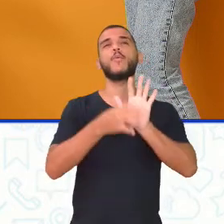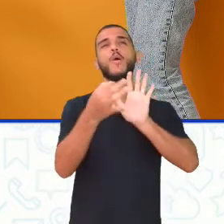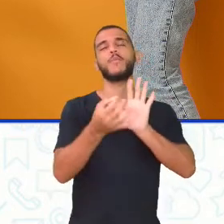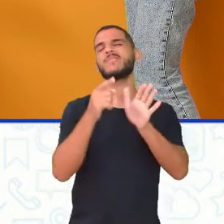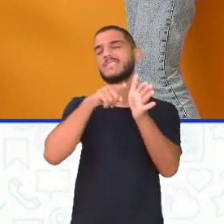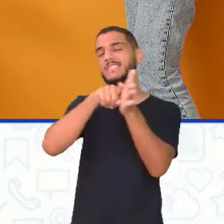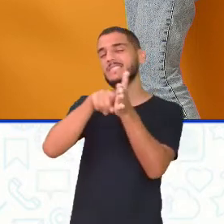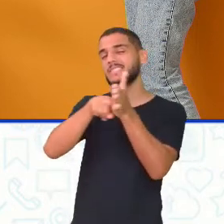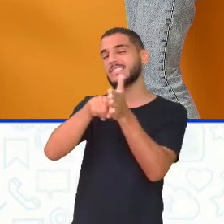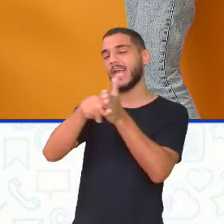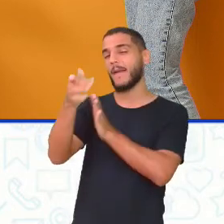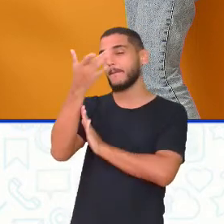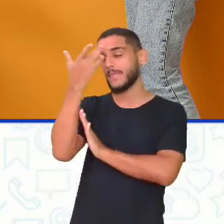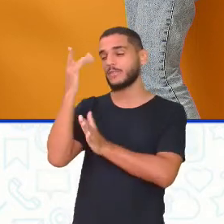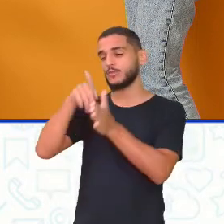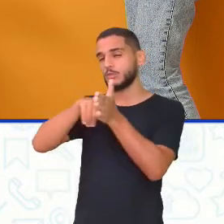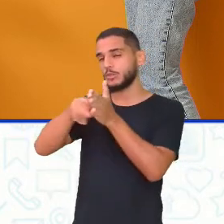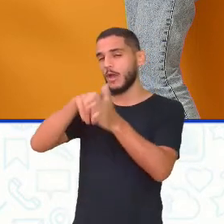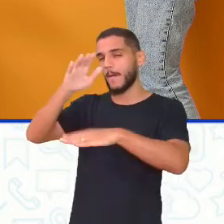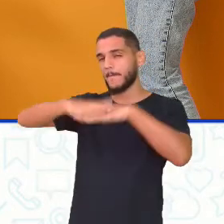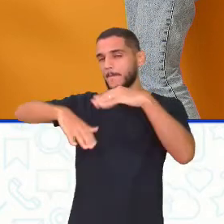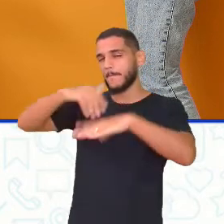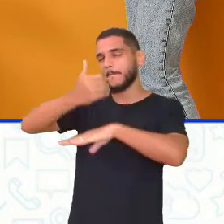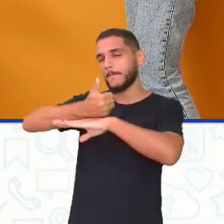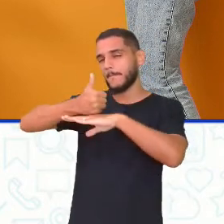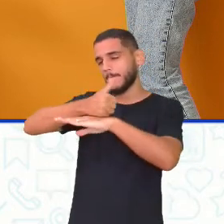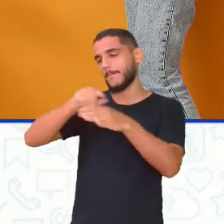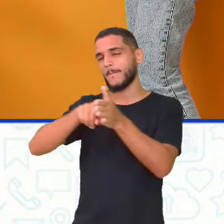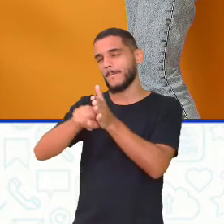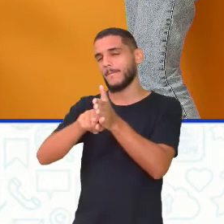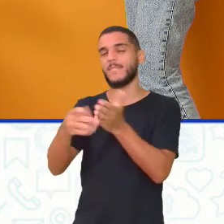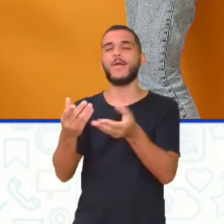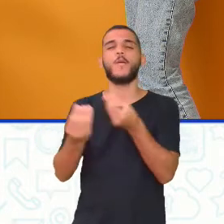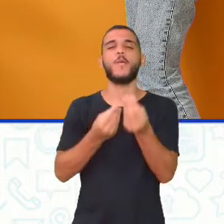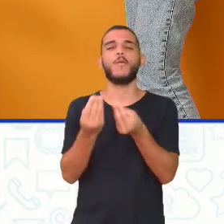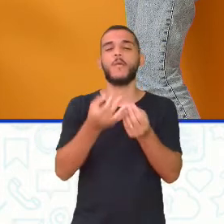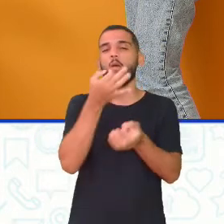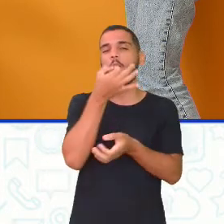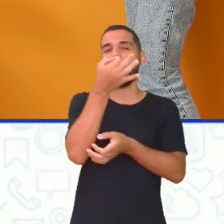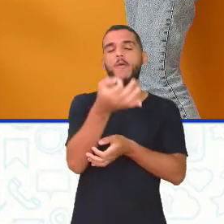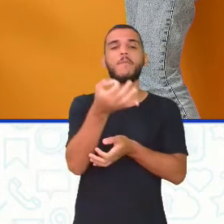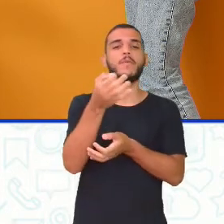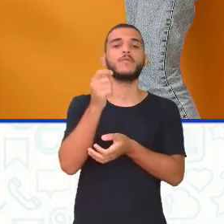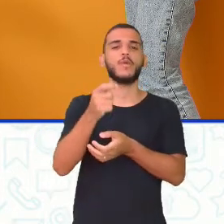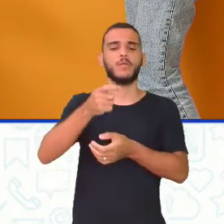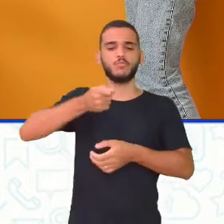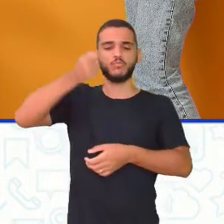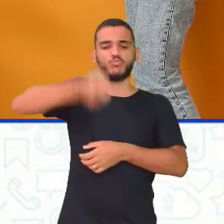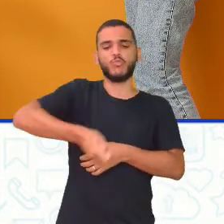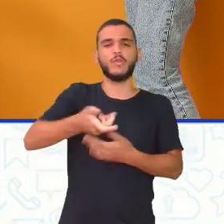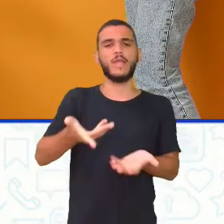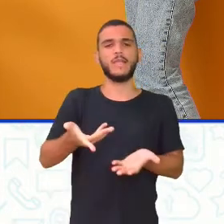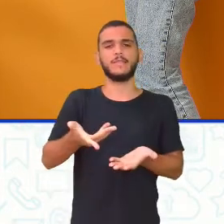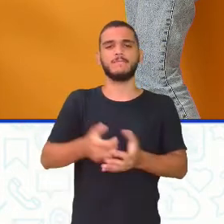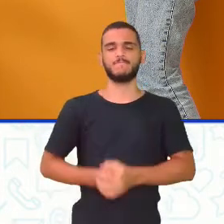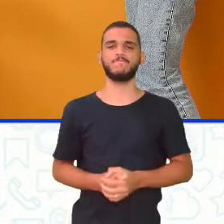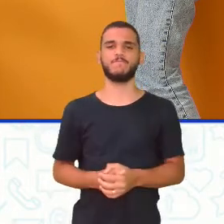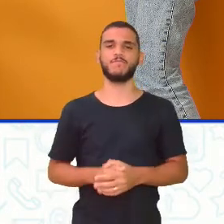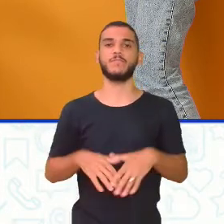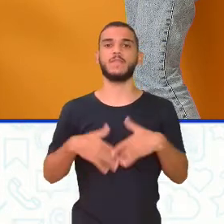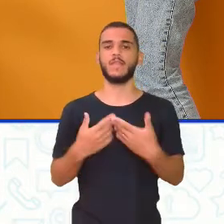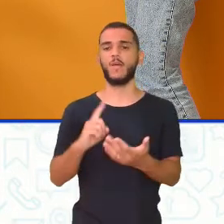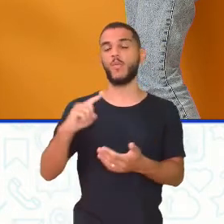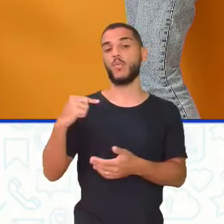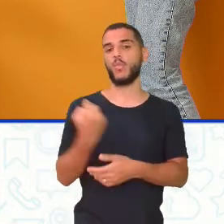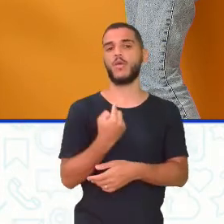saberia reconhecer um argumento de autoridade por conta própria? Não. Então a gente vai fazer